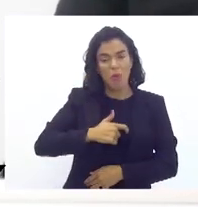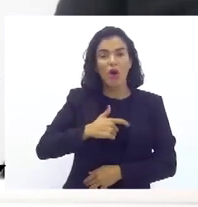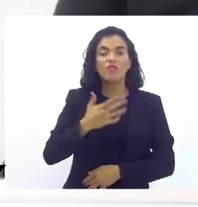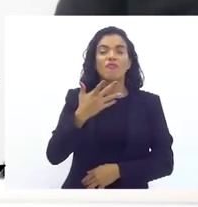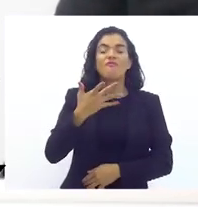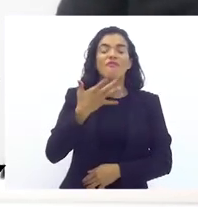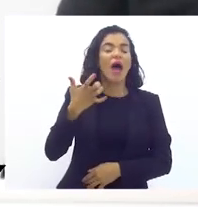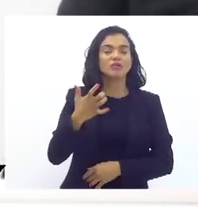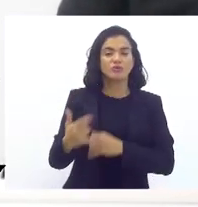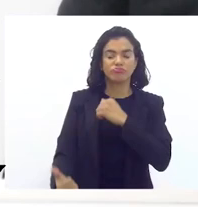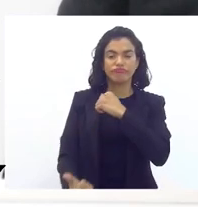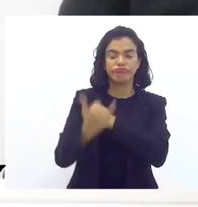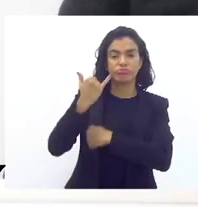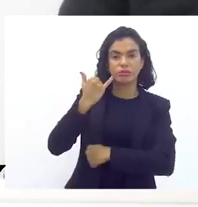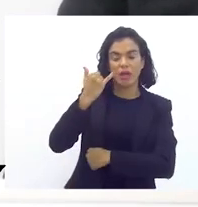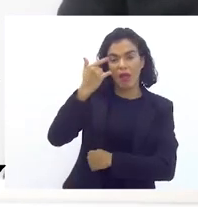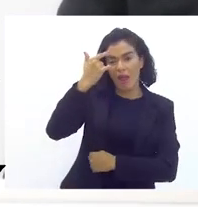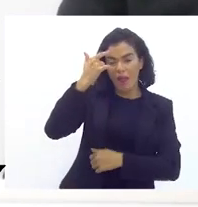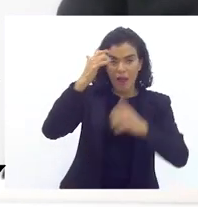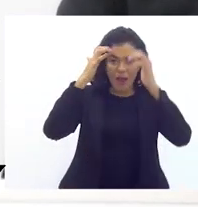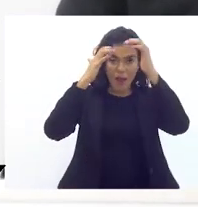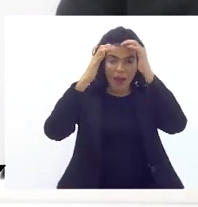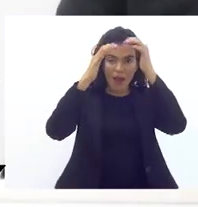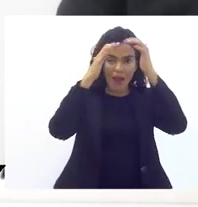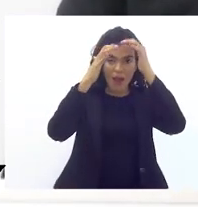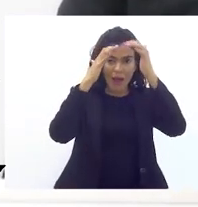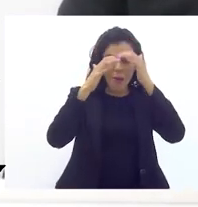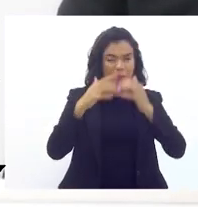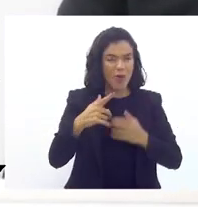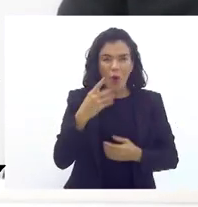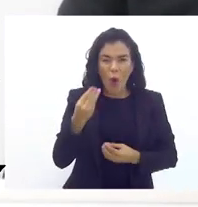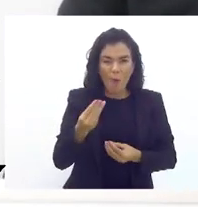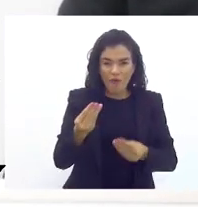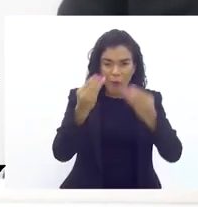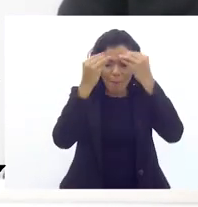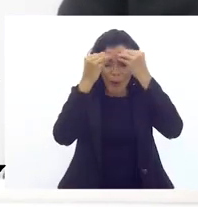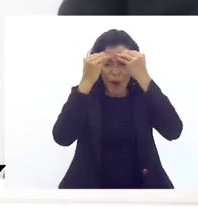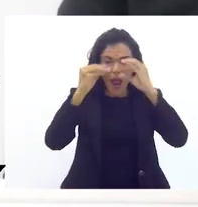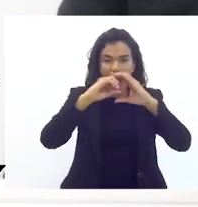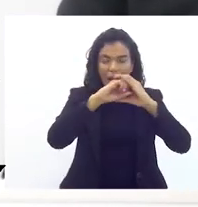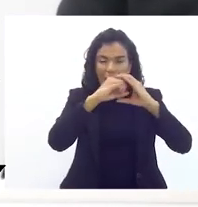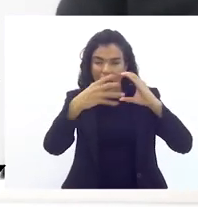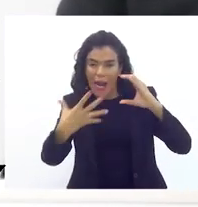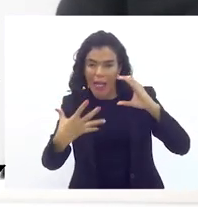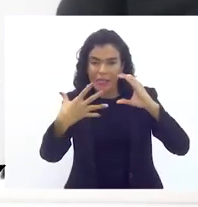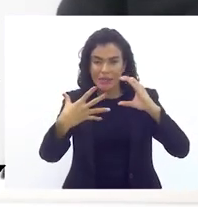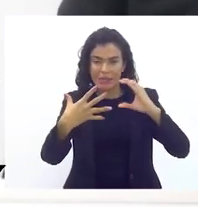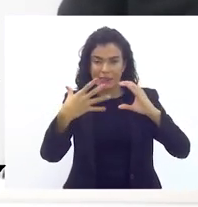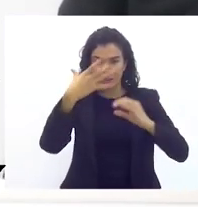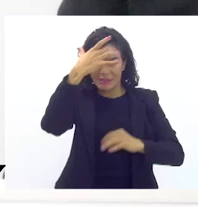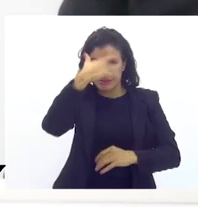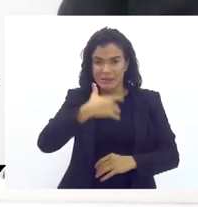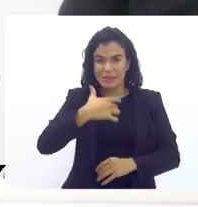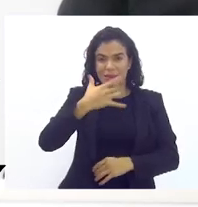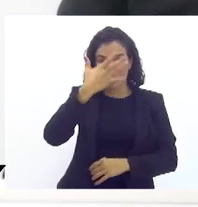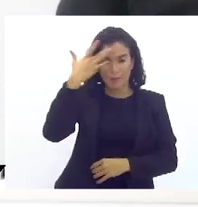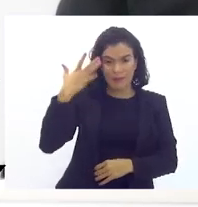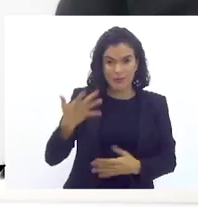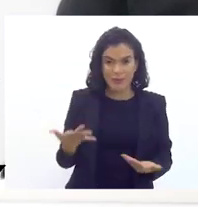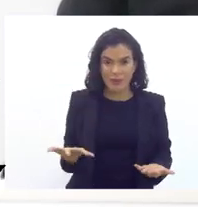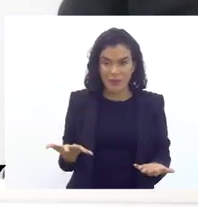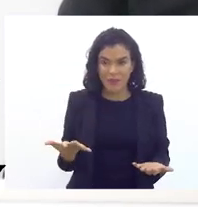enganada porque não tem como a gente reter as características físicas né com certeza absoluta